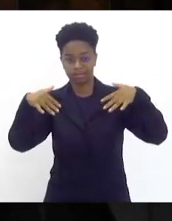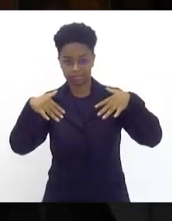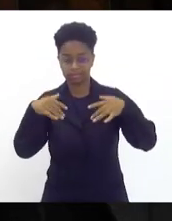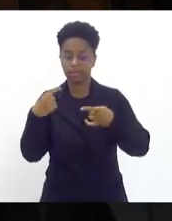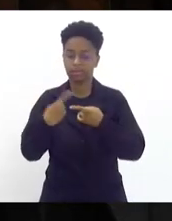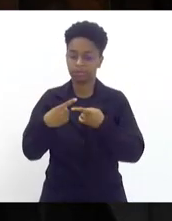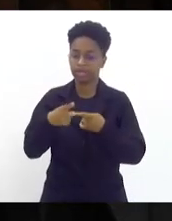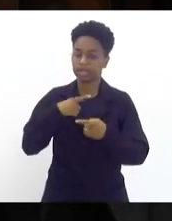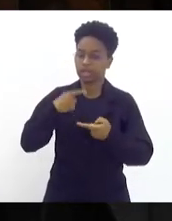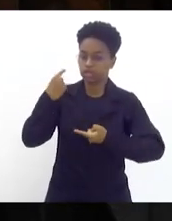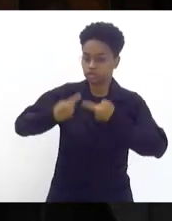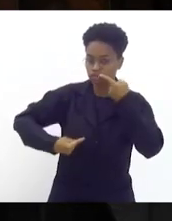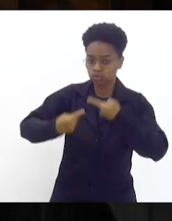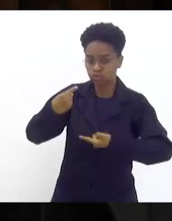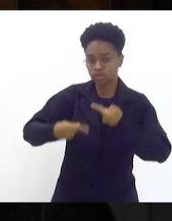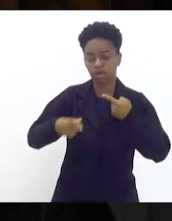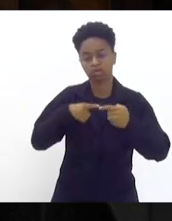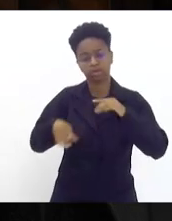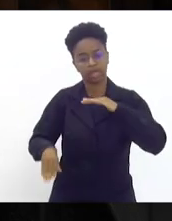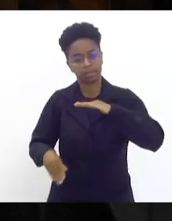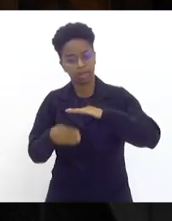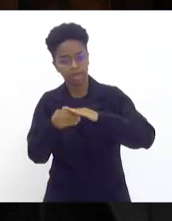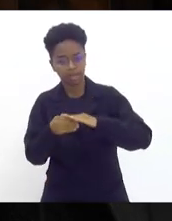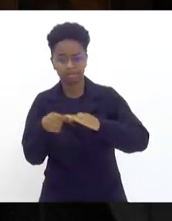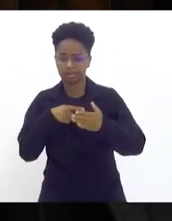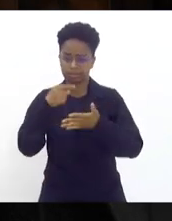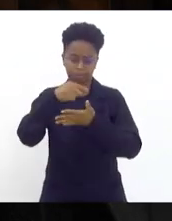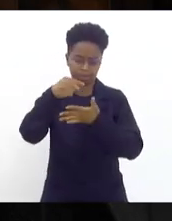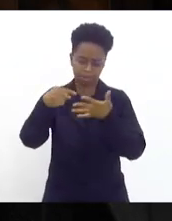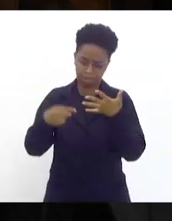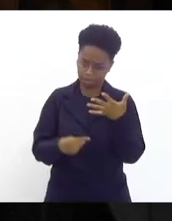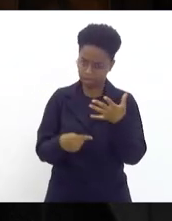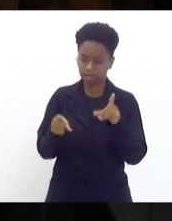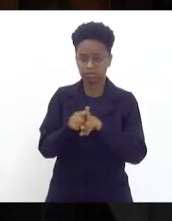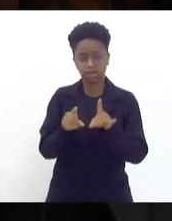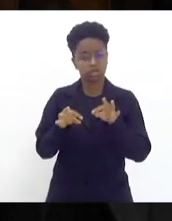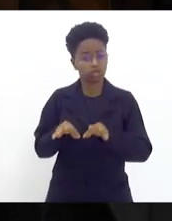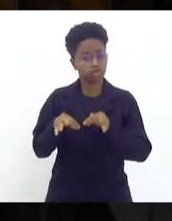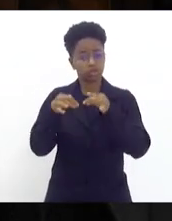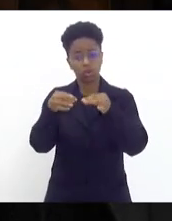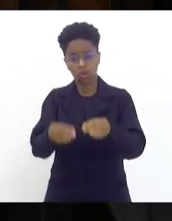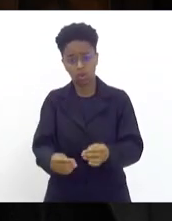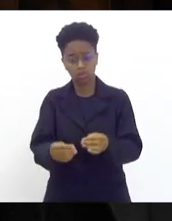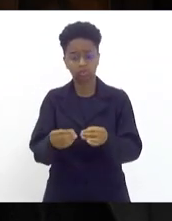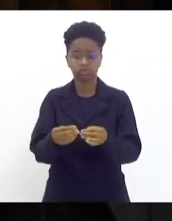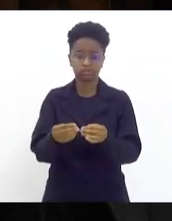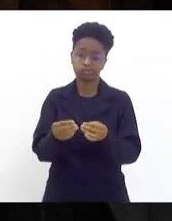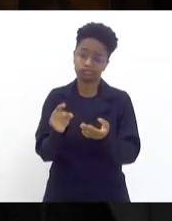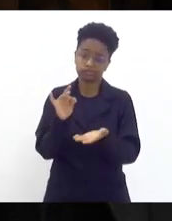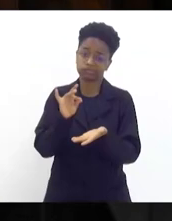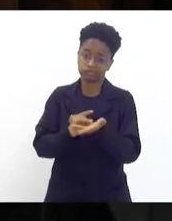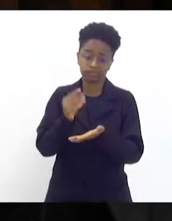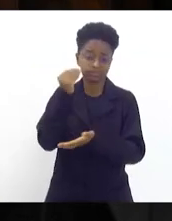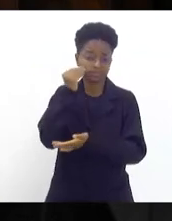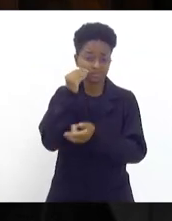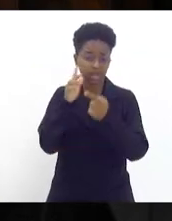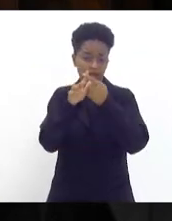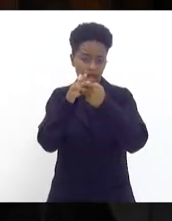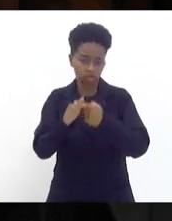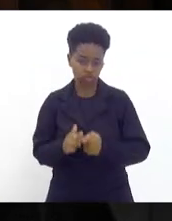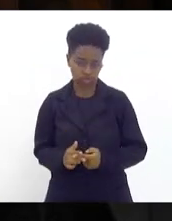das discussões das emendas enfim e de todos aqueles que querem ajustar